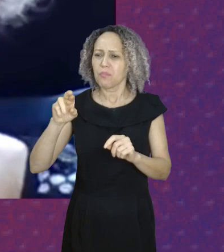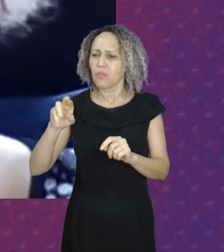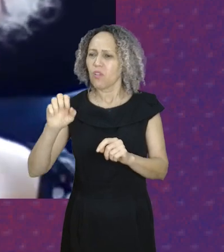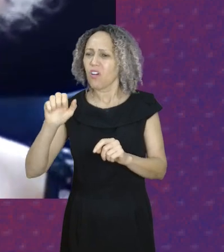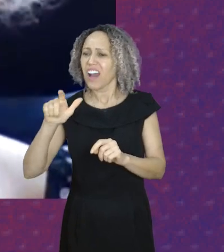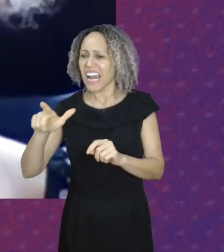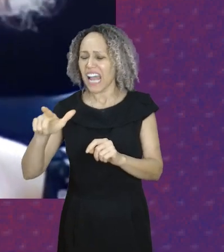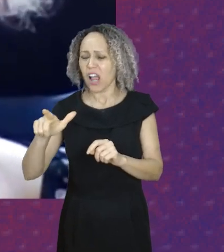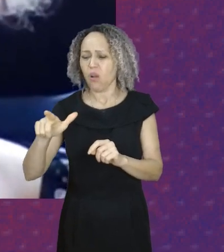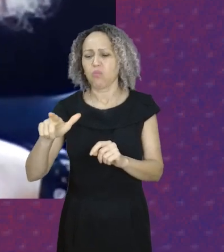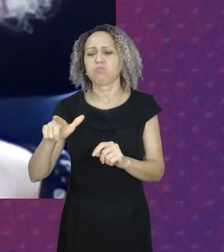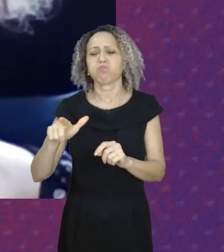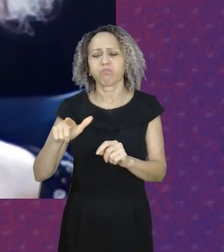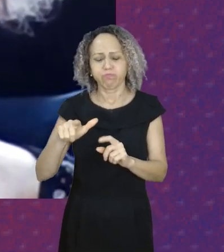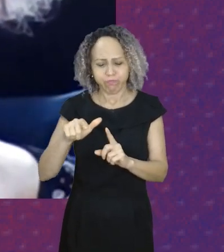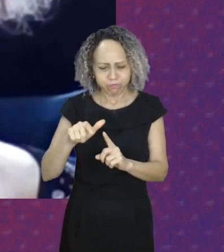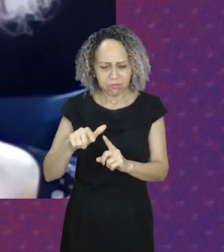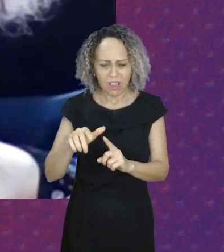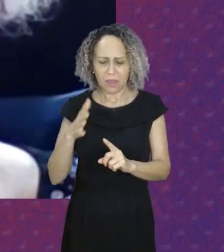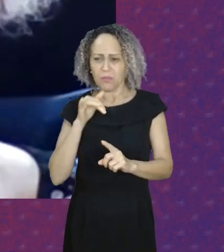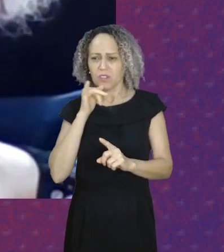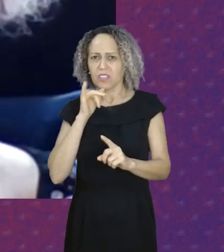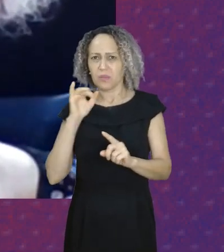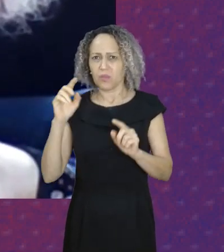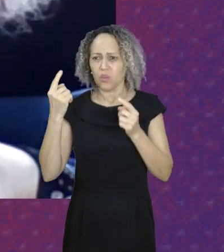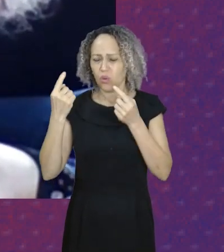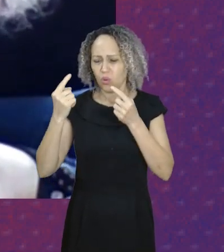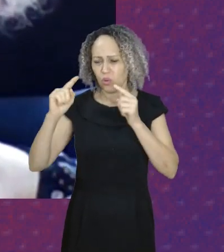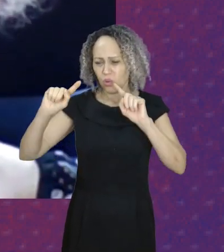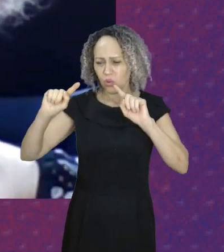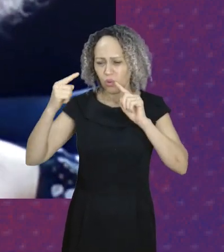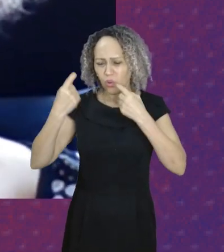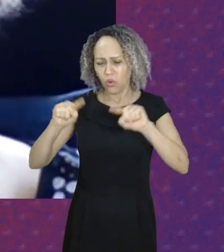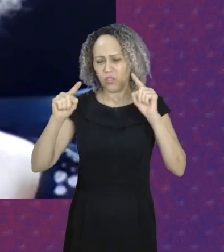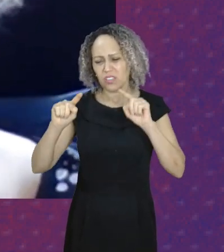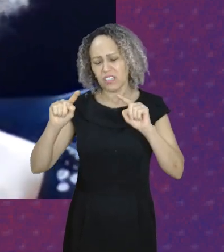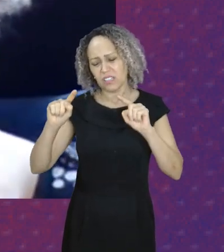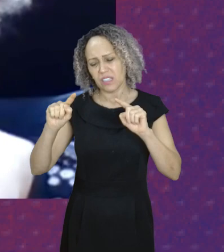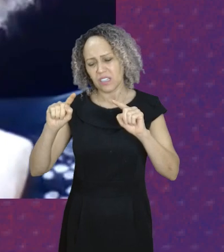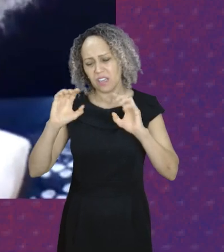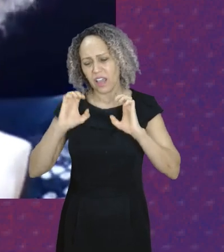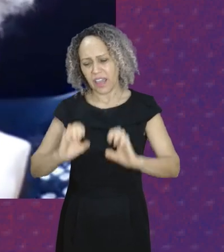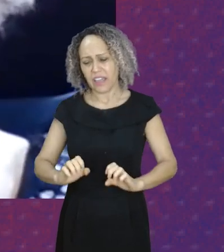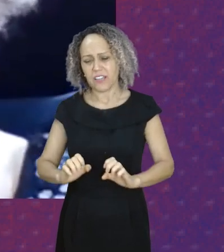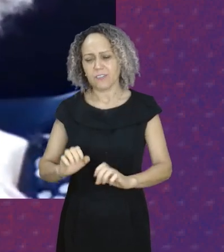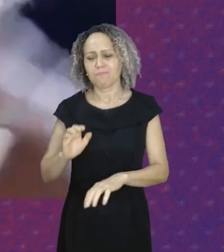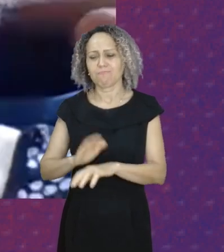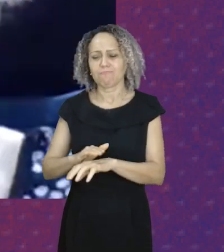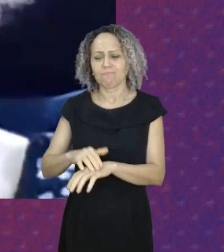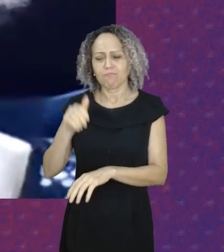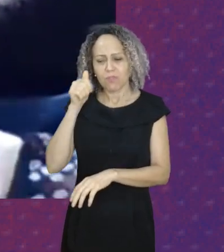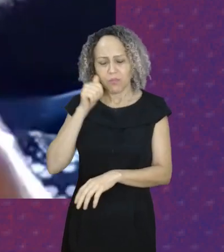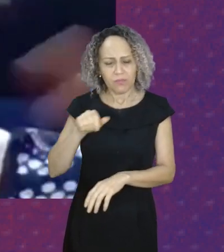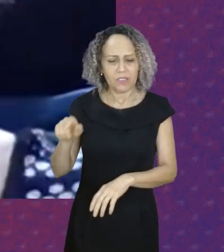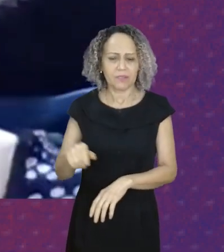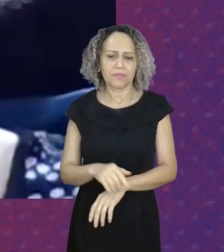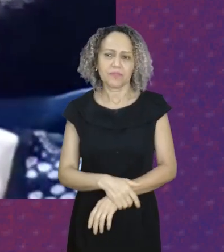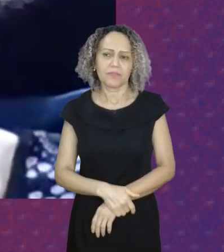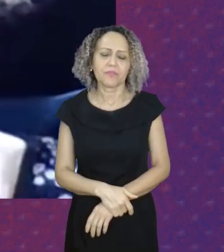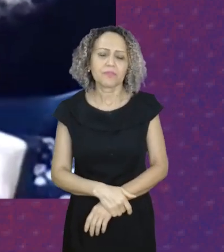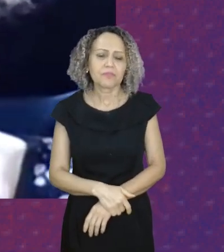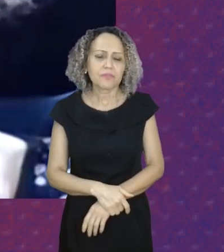punição. E temos aquela velha